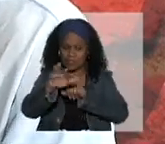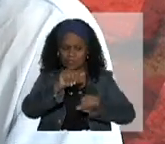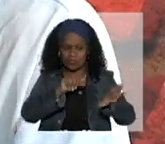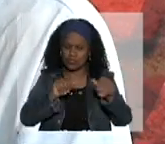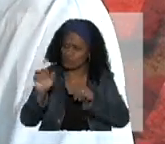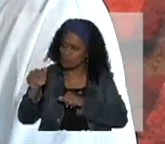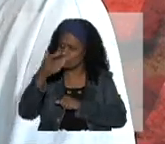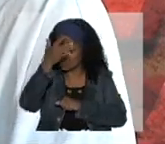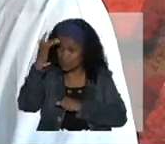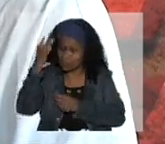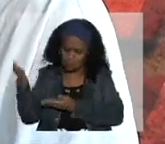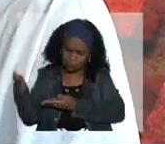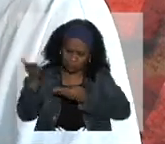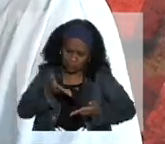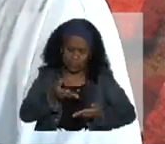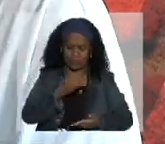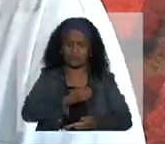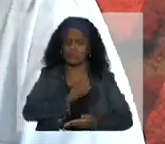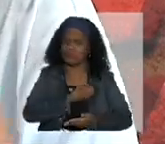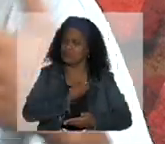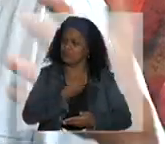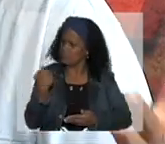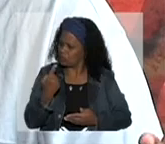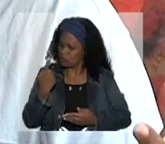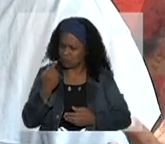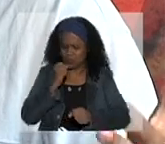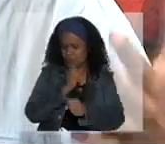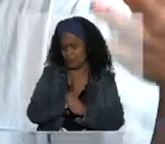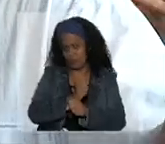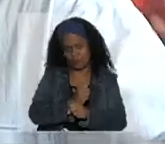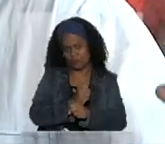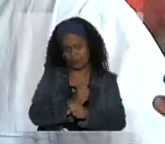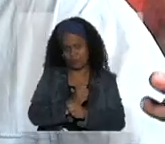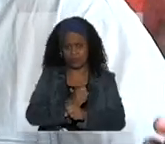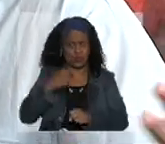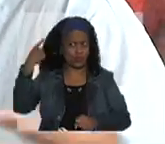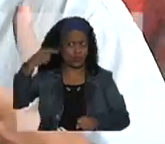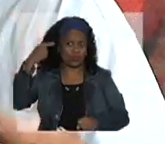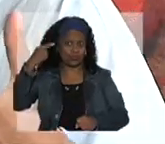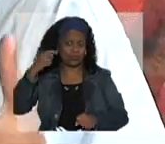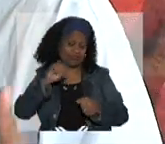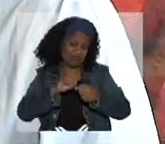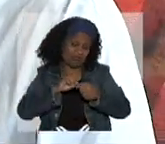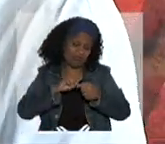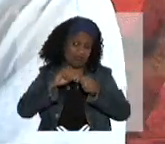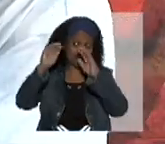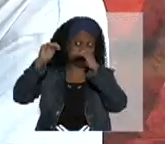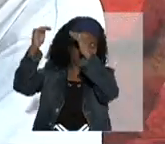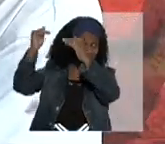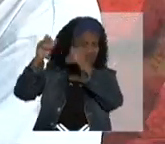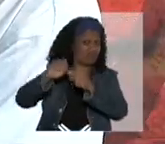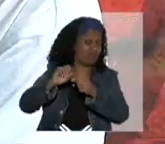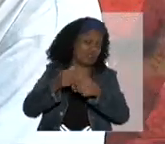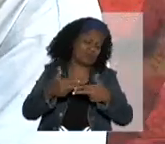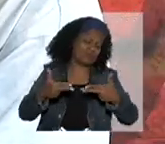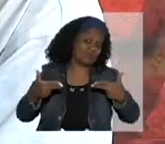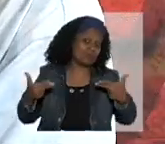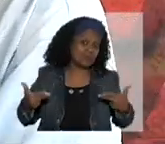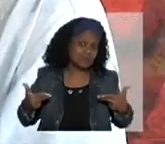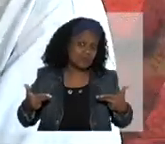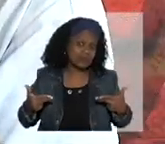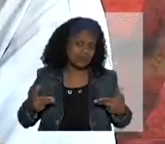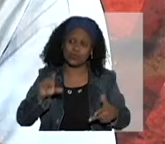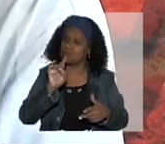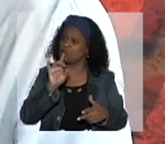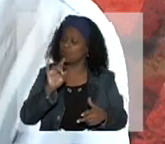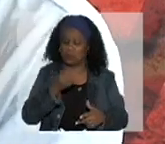para participarem, para solucionar esse problema. Porque a gente não espera que os poderosos façam alguma coisa. Nessa situação da democracia que a gente